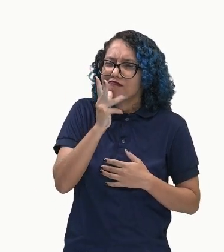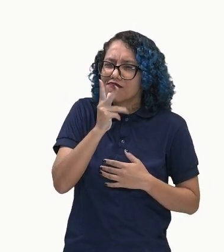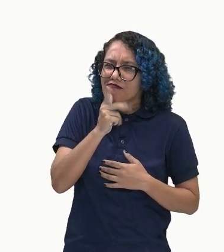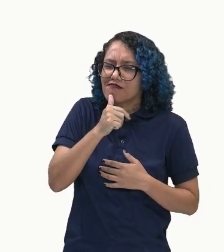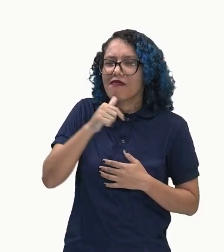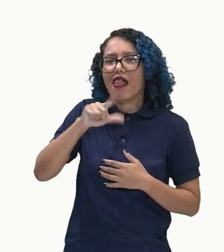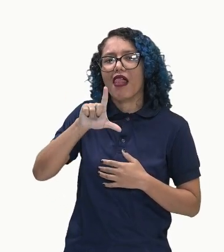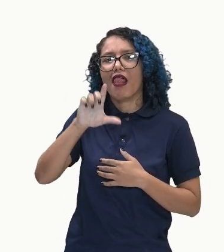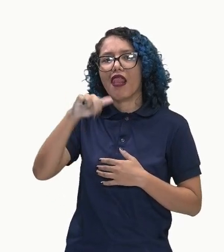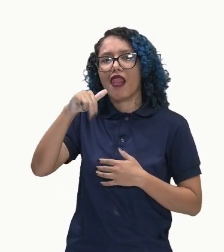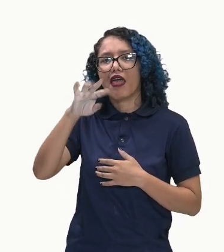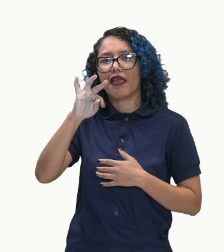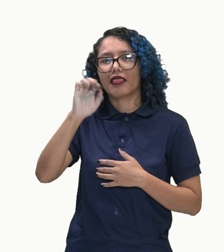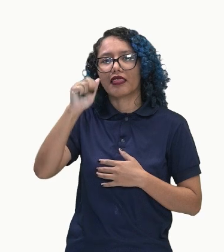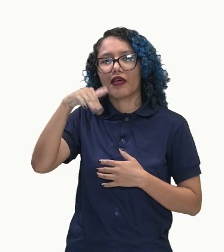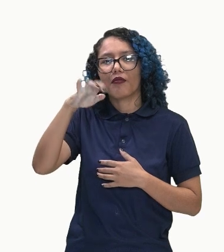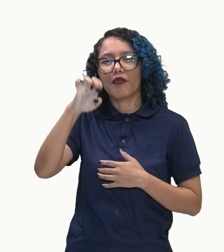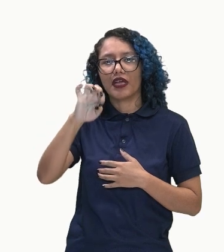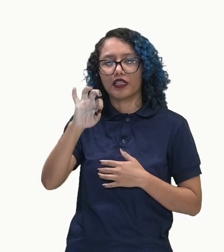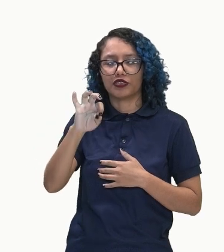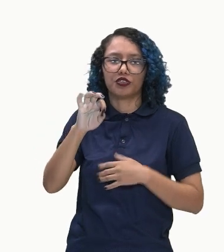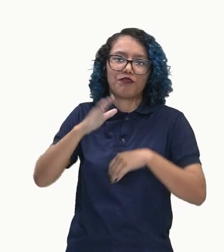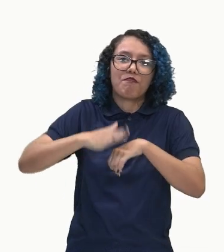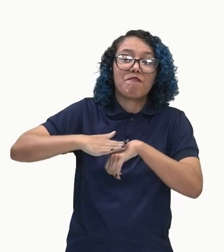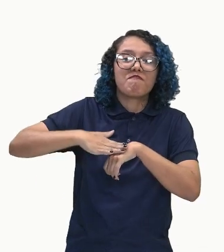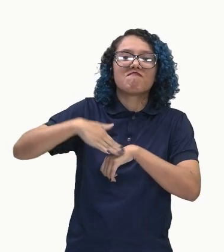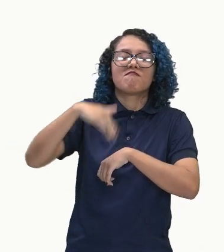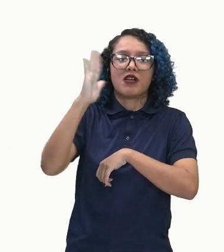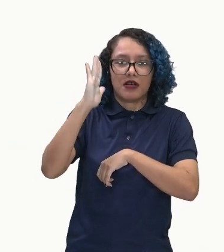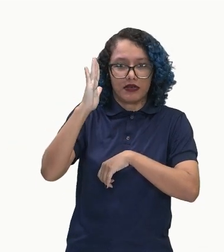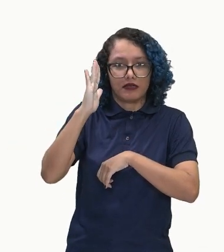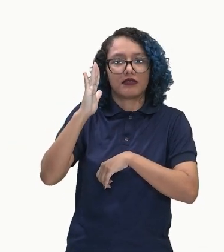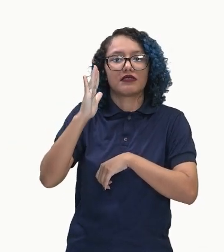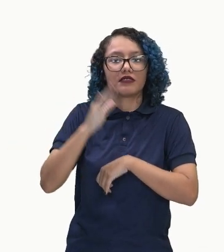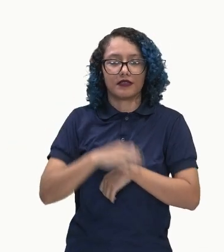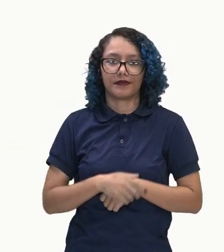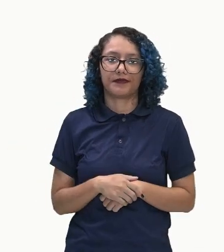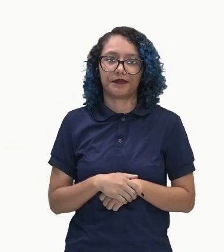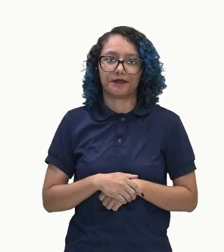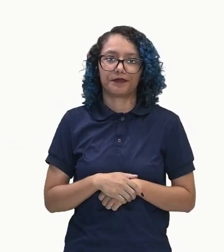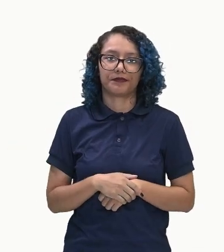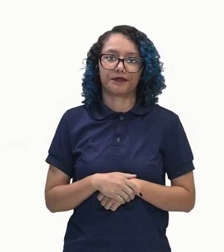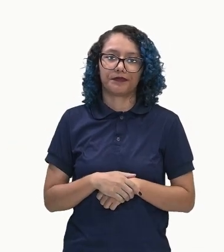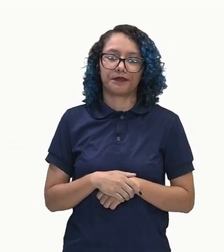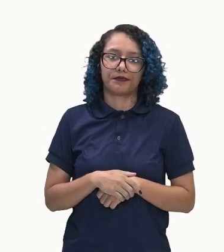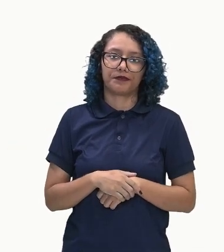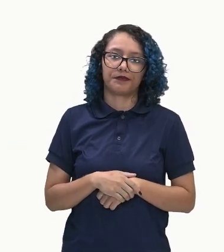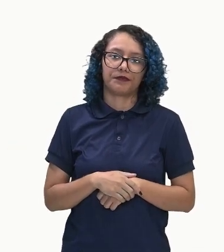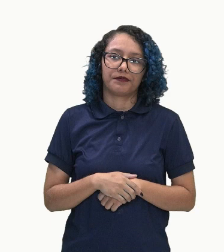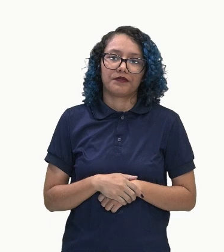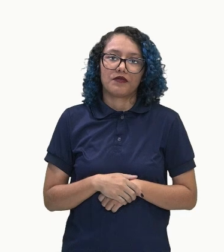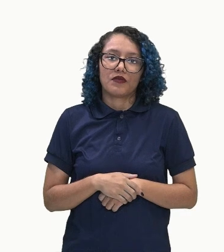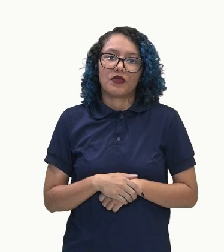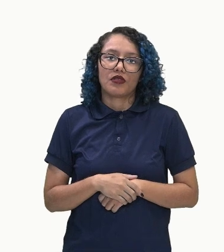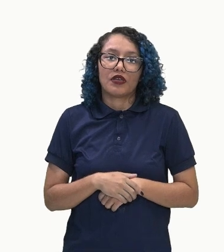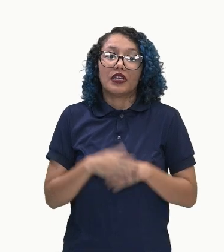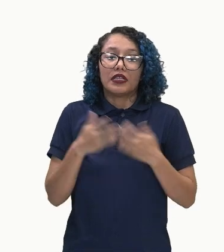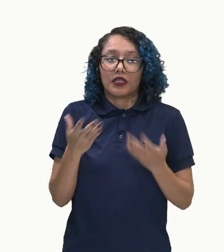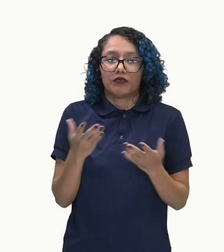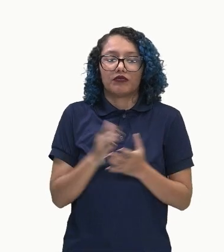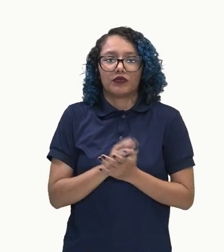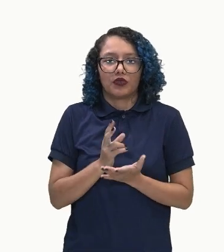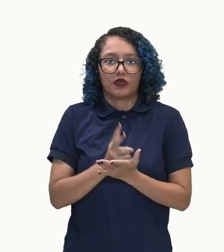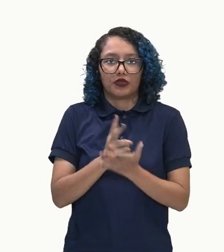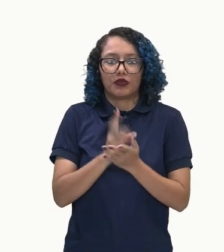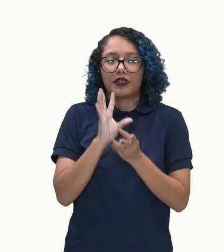imediatamente na língua inglesa, né, vai ter sua terminação em LY, certo? Então, o que nós vimos até agora? Que os advérbios são uma